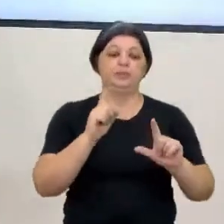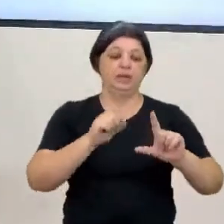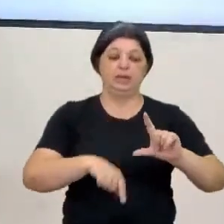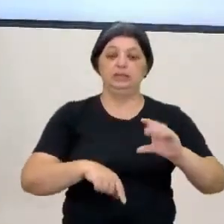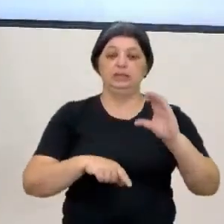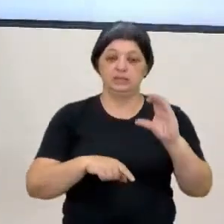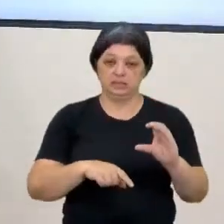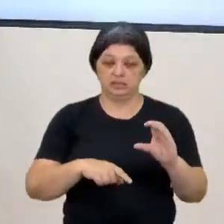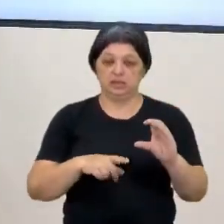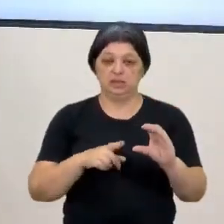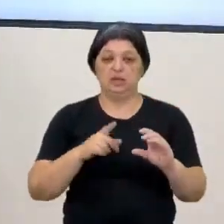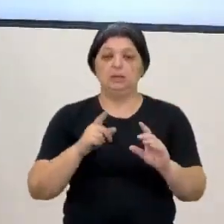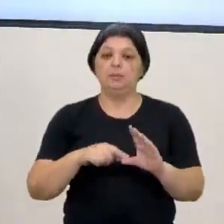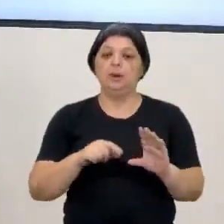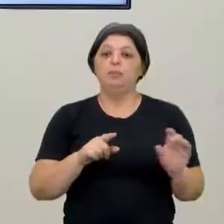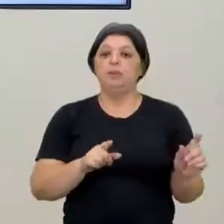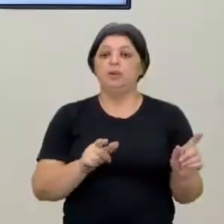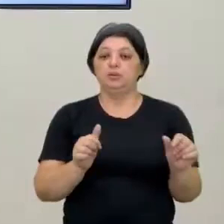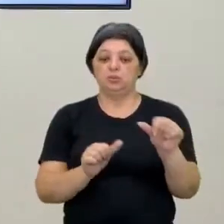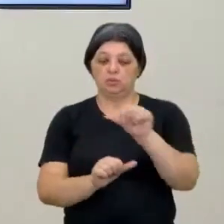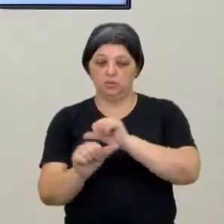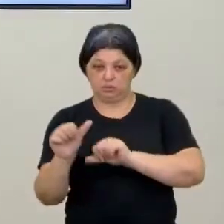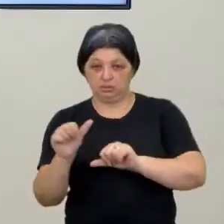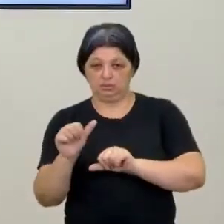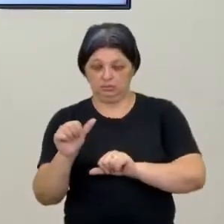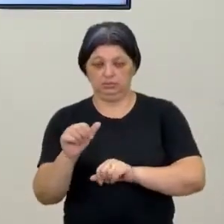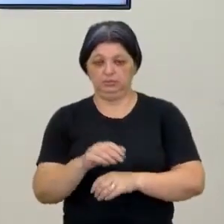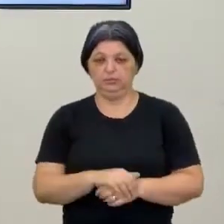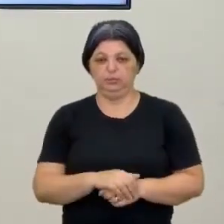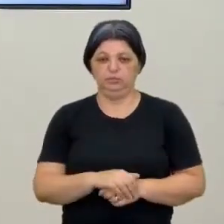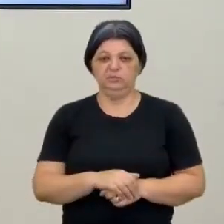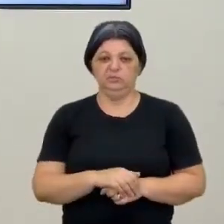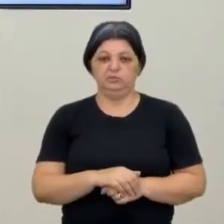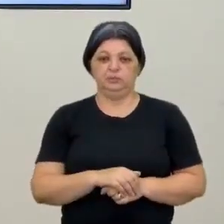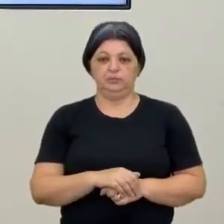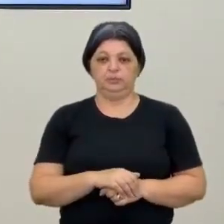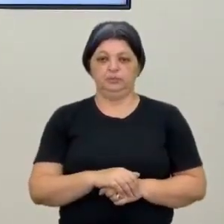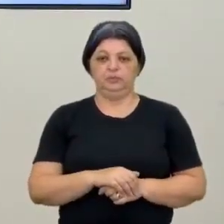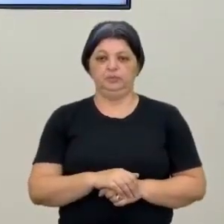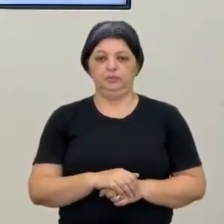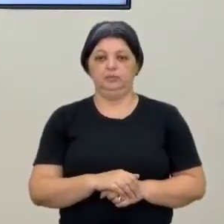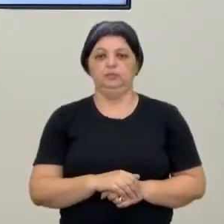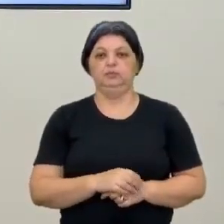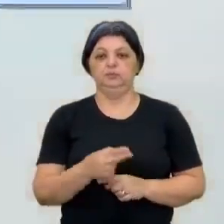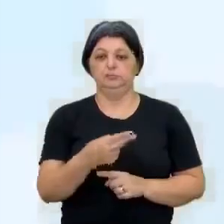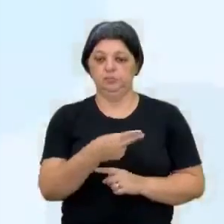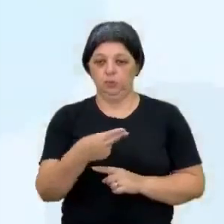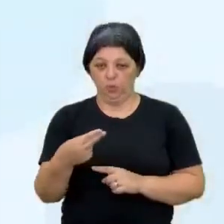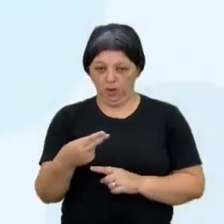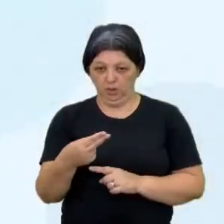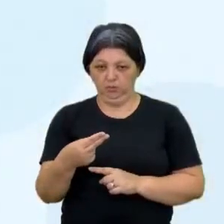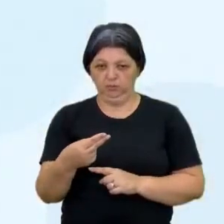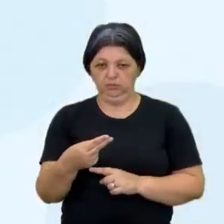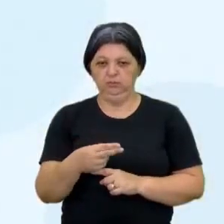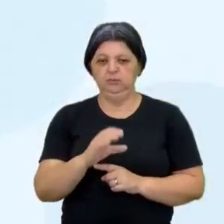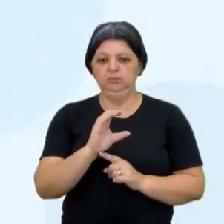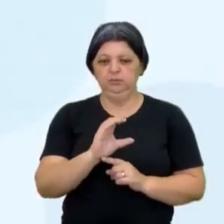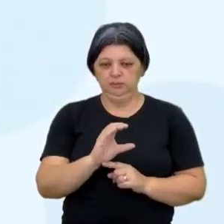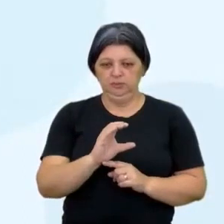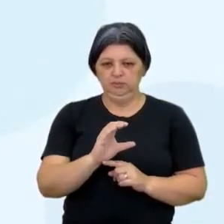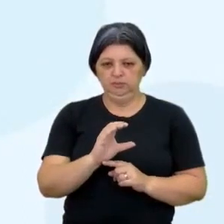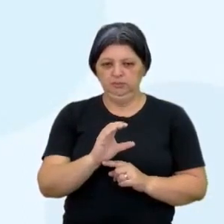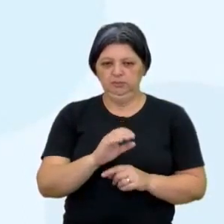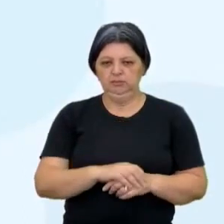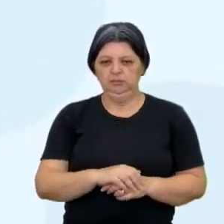é isolar a letra, deixar a letra sozinha no mesmo lado, né? Então, olha lá, abaixa o igual, abaixa o C e abaixa o